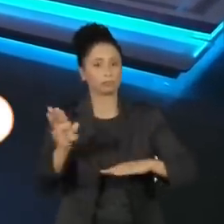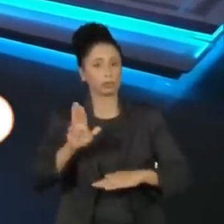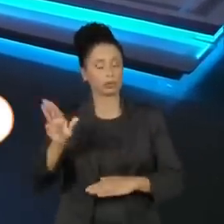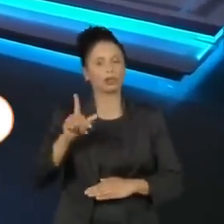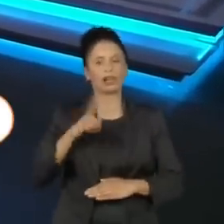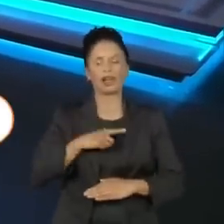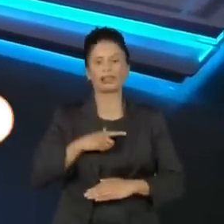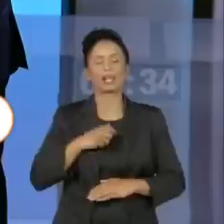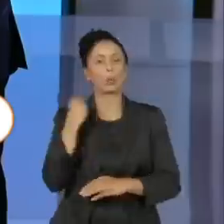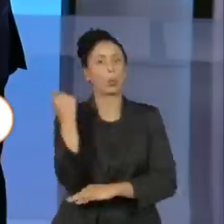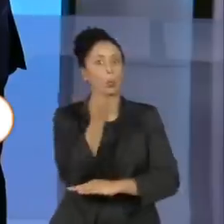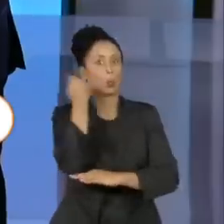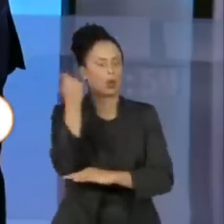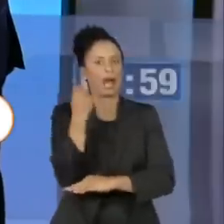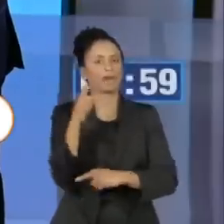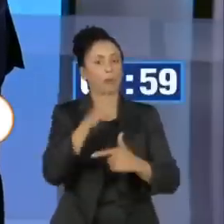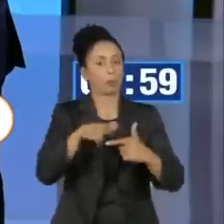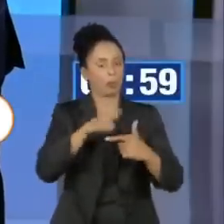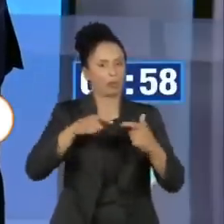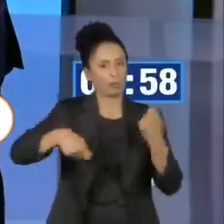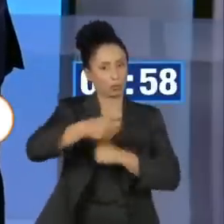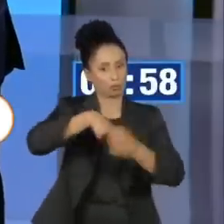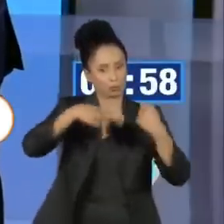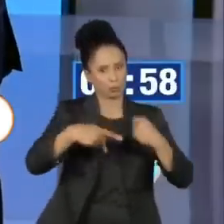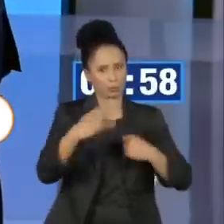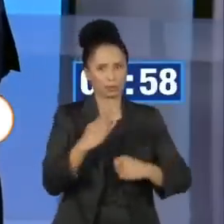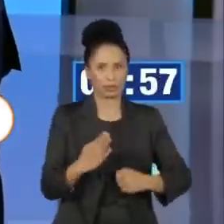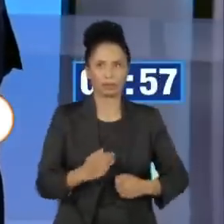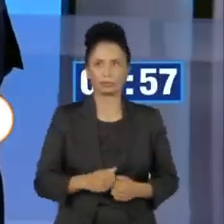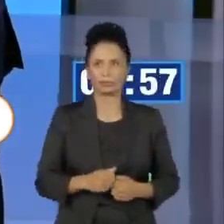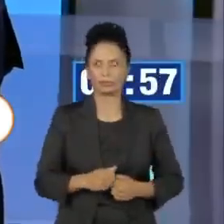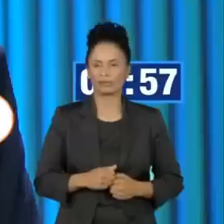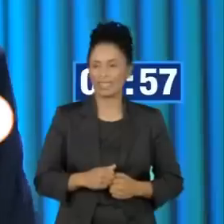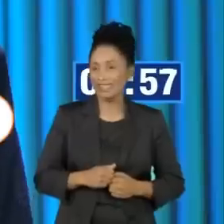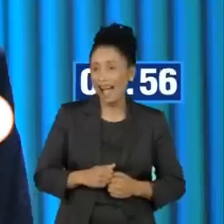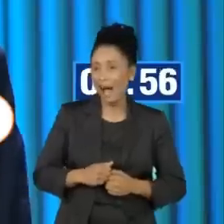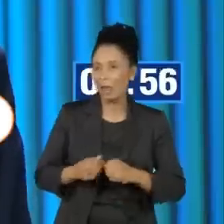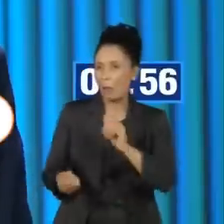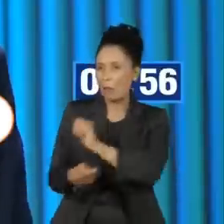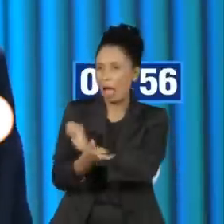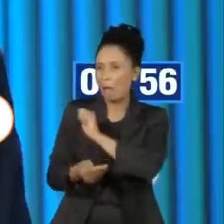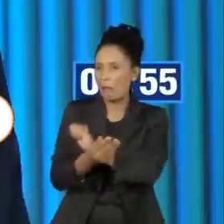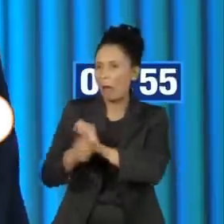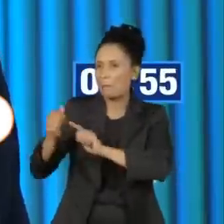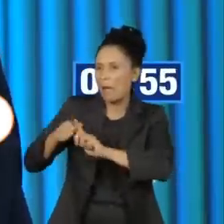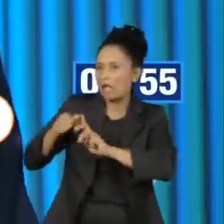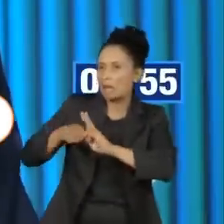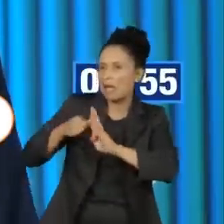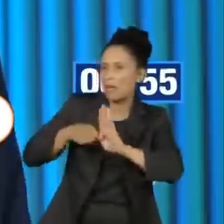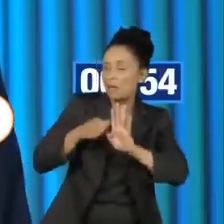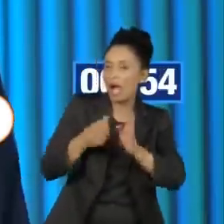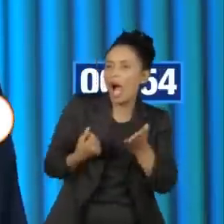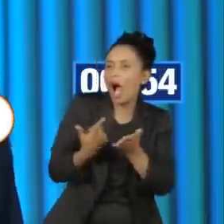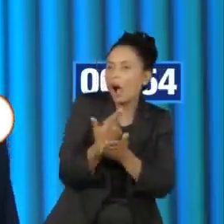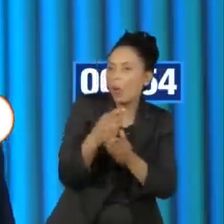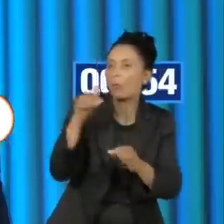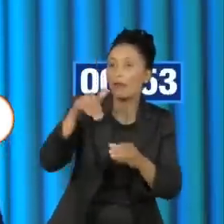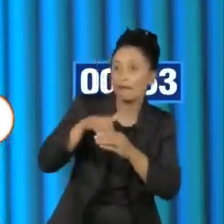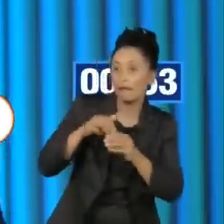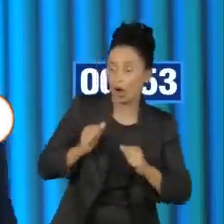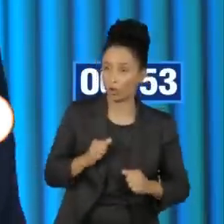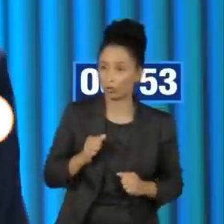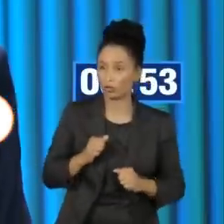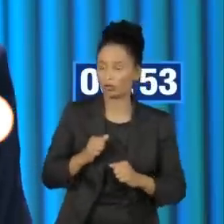crise econômica no Brasil o mensalão é compra de voto é compra de apoio no parlamento brasileiro então a minha pergunta